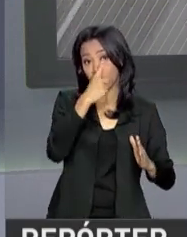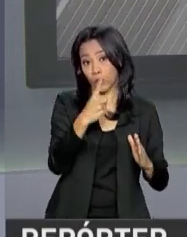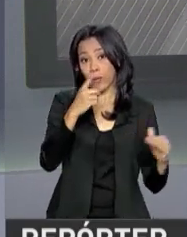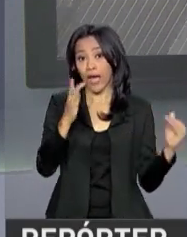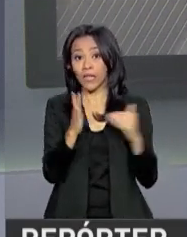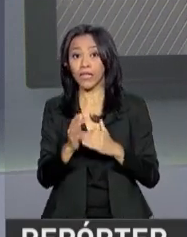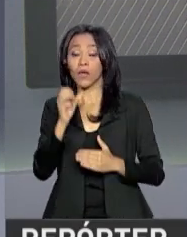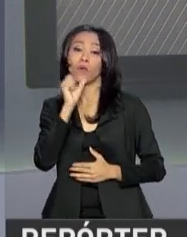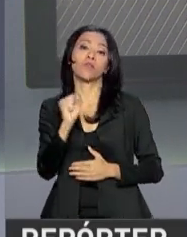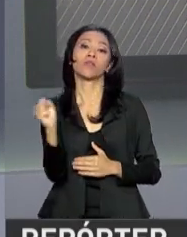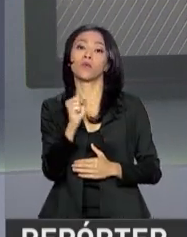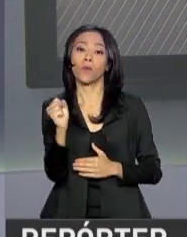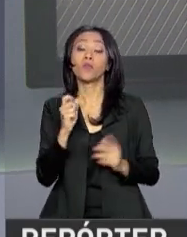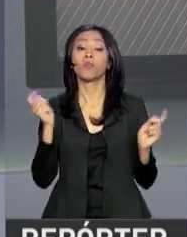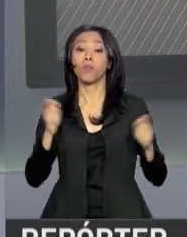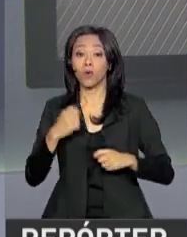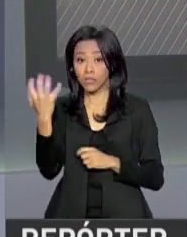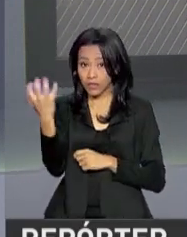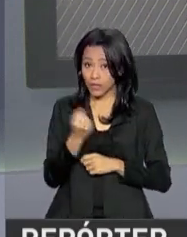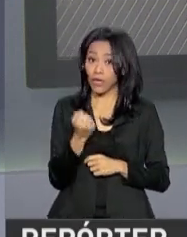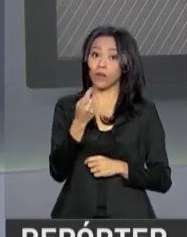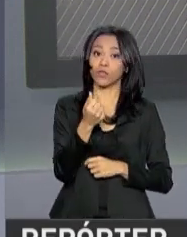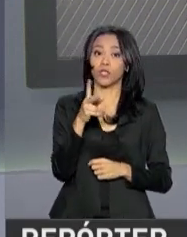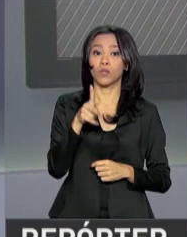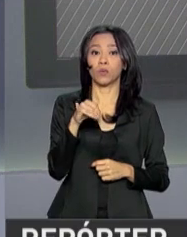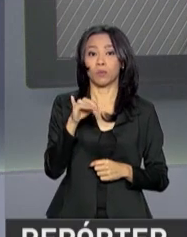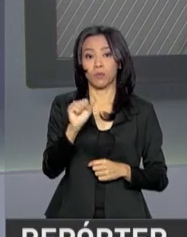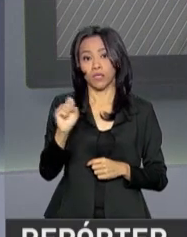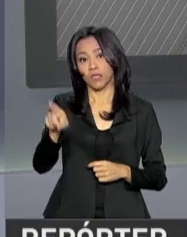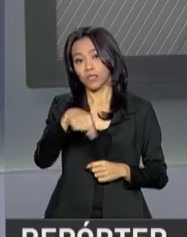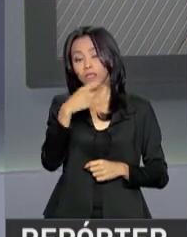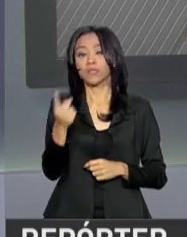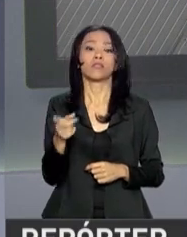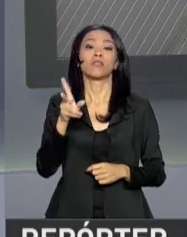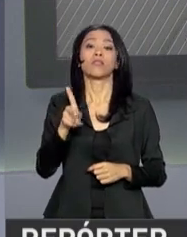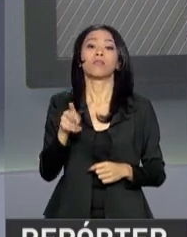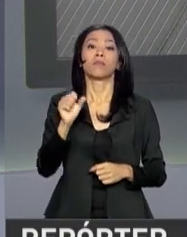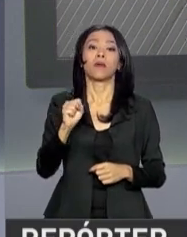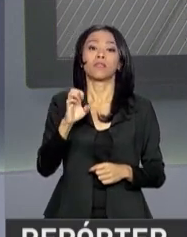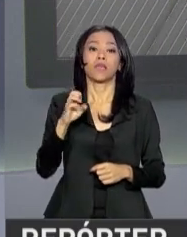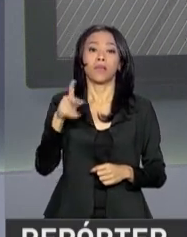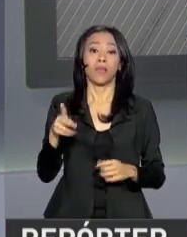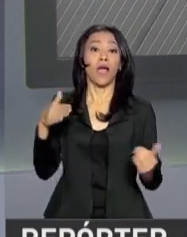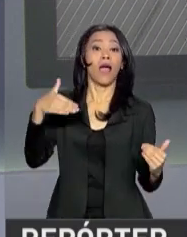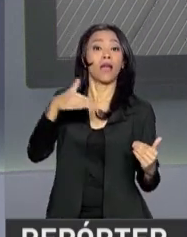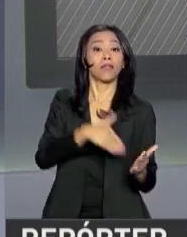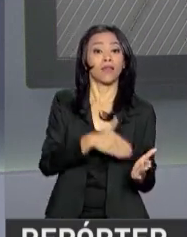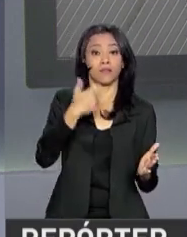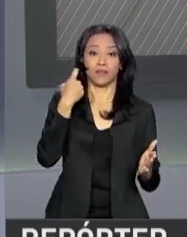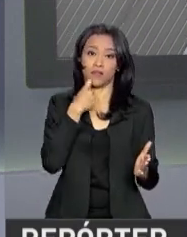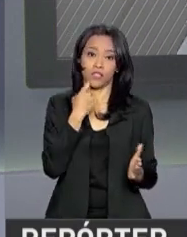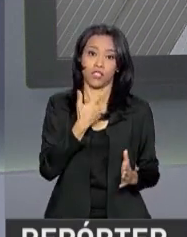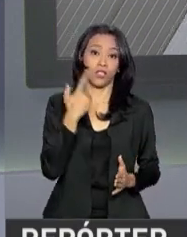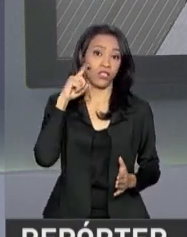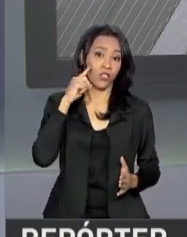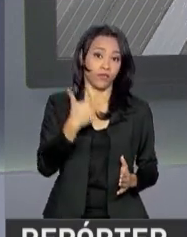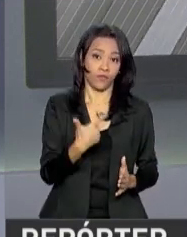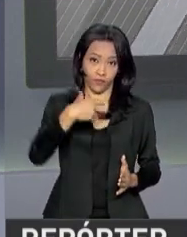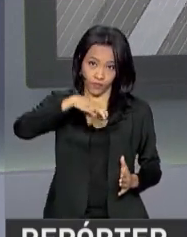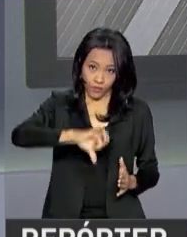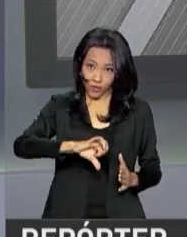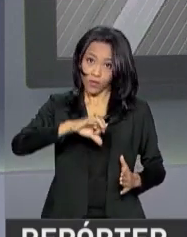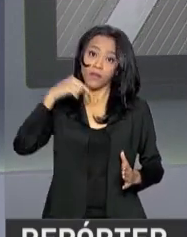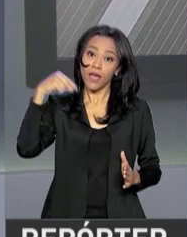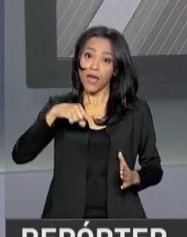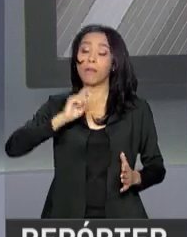1988 pode sacar os recursos do pis pasep até a próxima sexta feira dia 29 nessa fase os pagamentos são